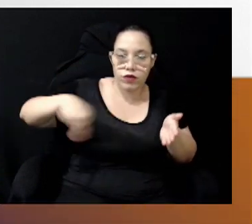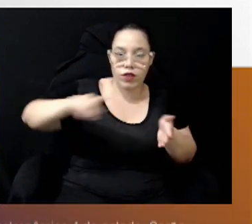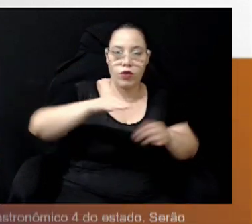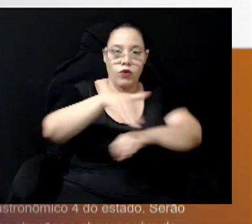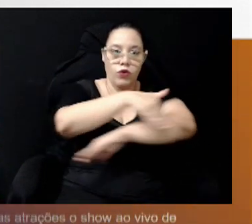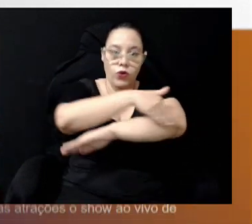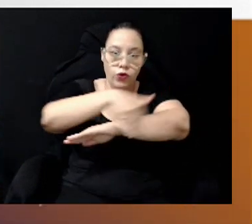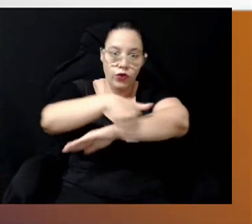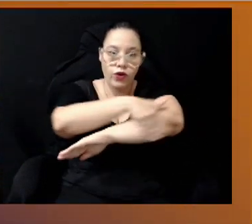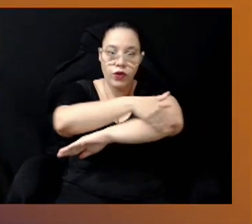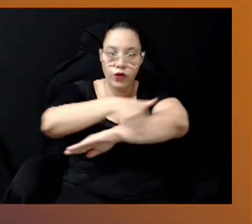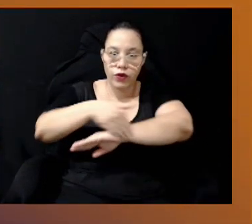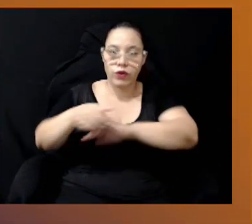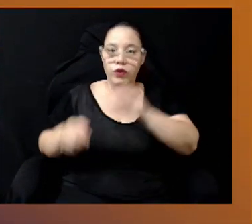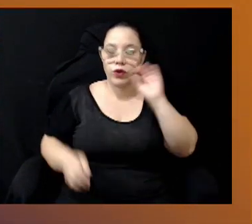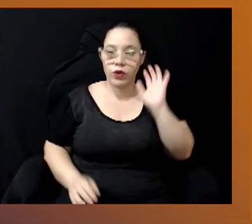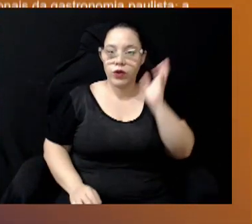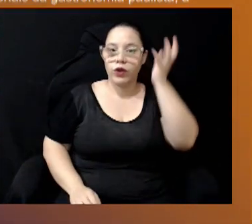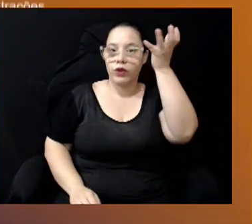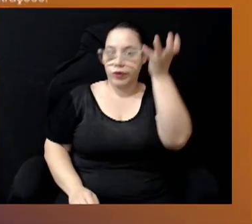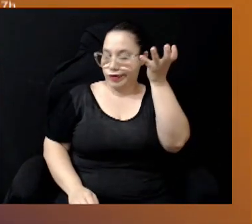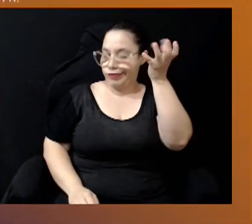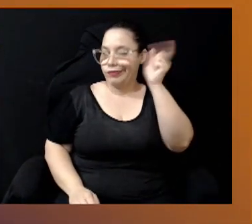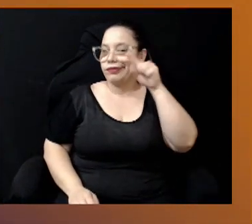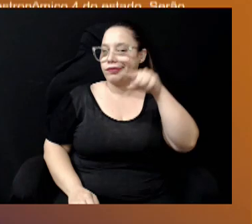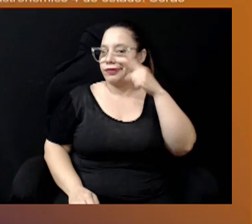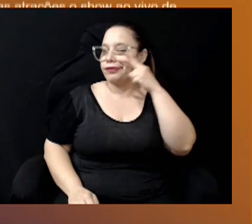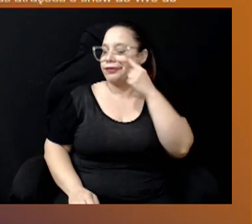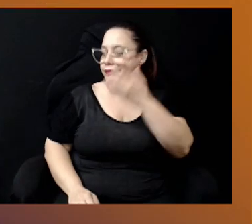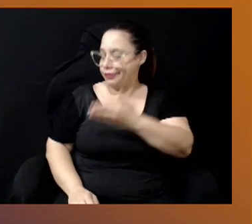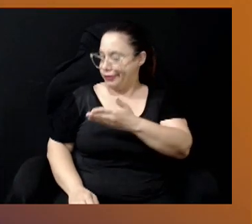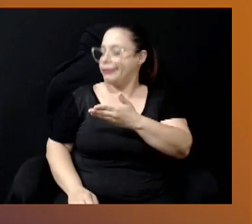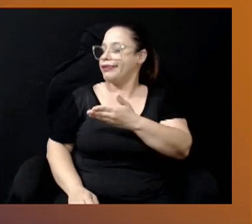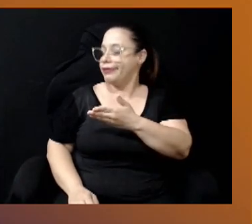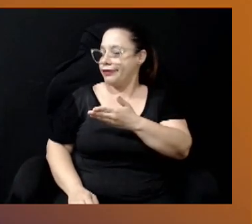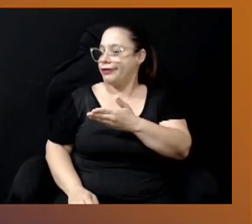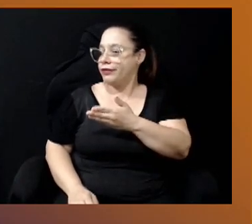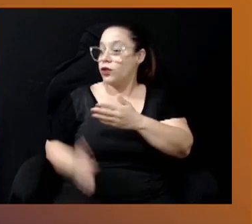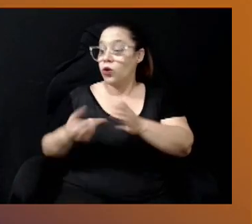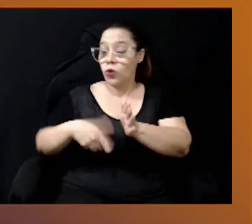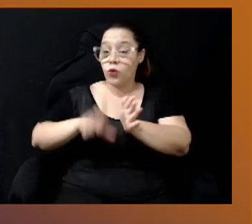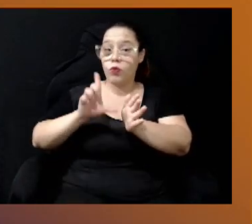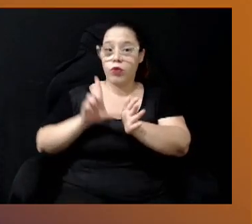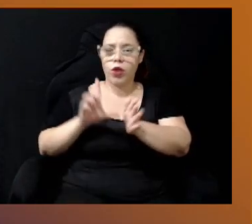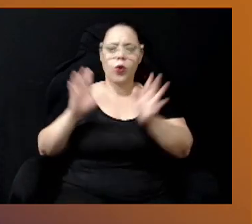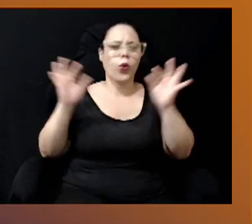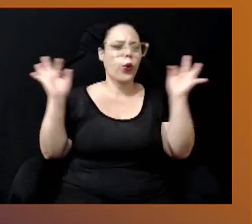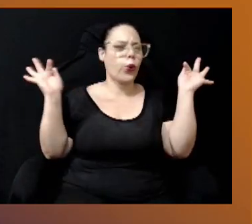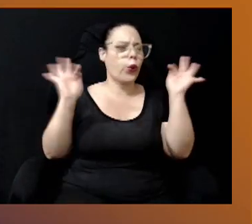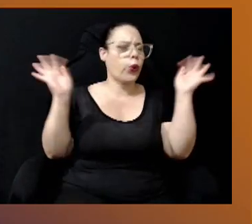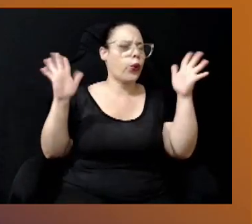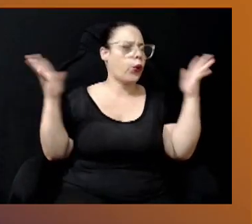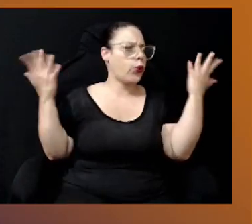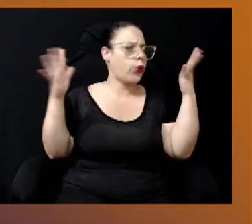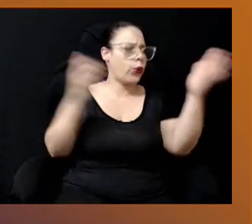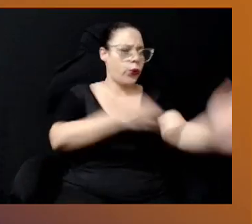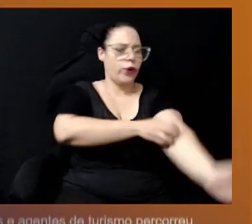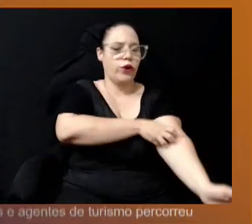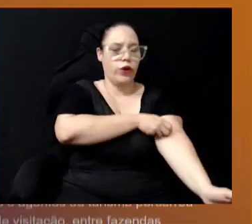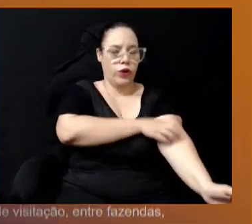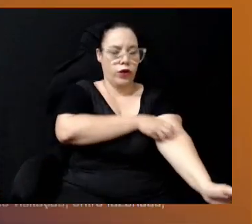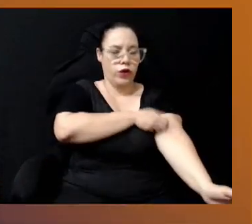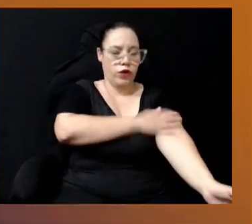estará acontecendo esse festival. E no anterior foi um sucesso absoluto. Amanhã vai